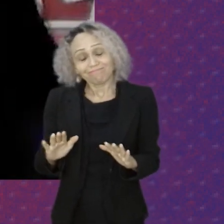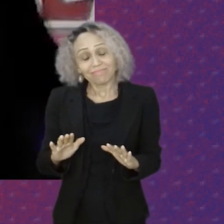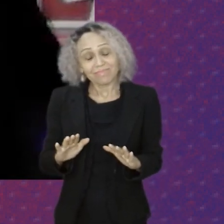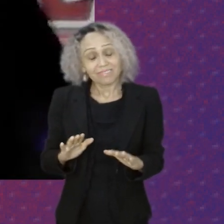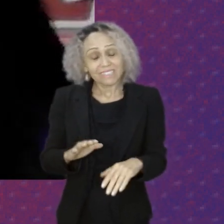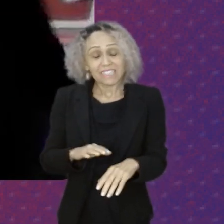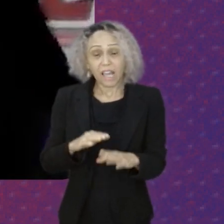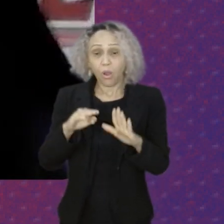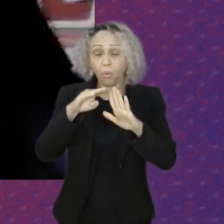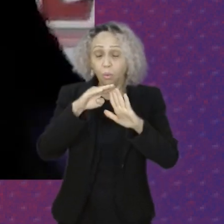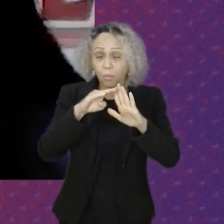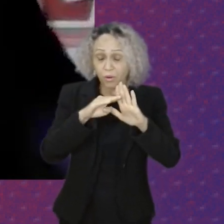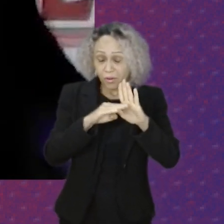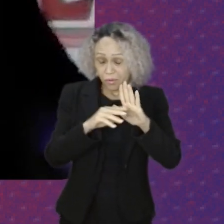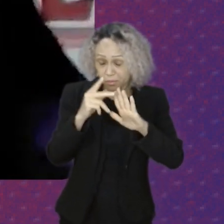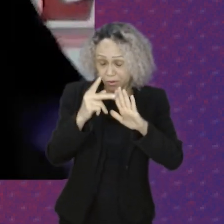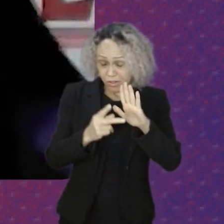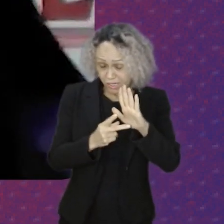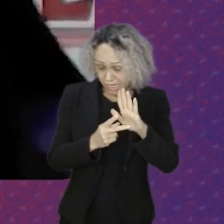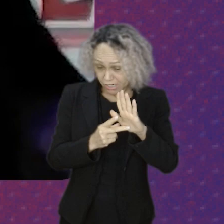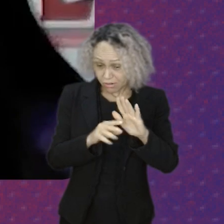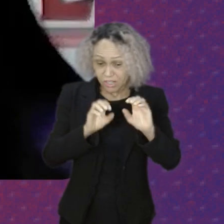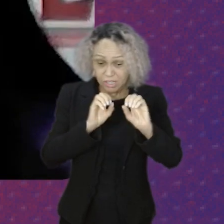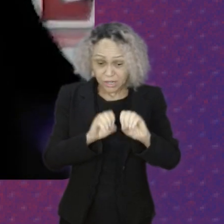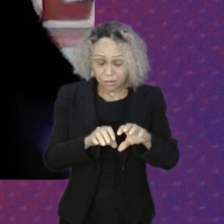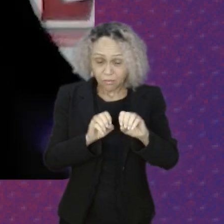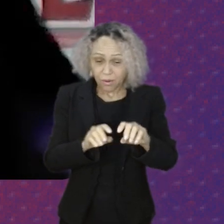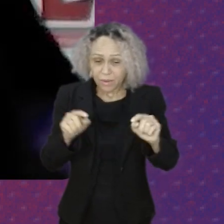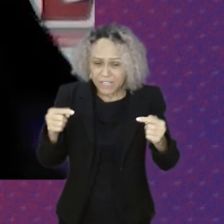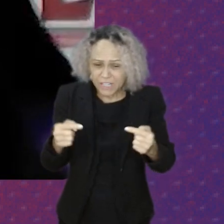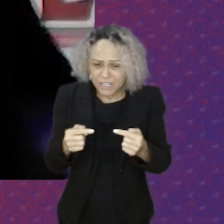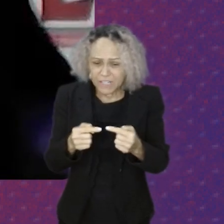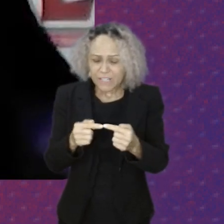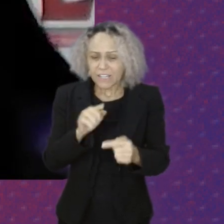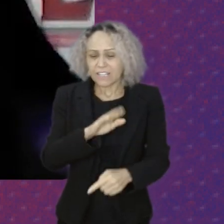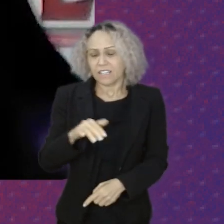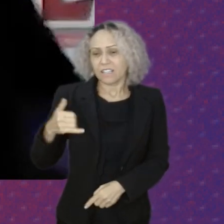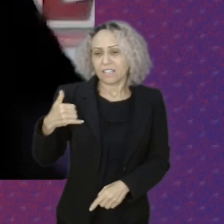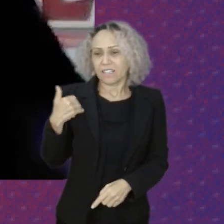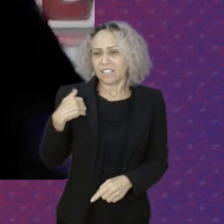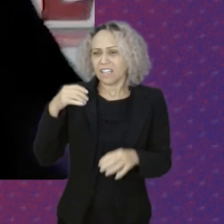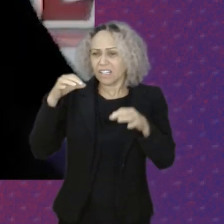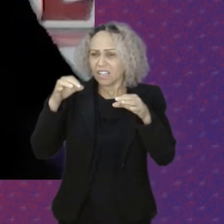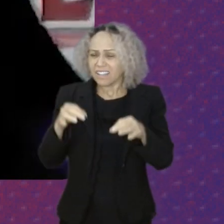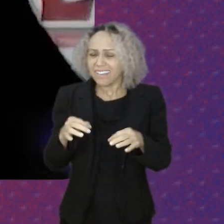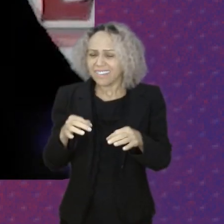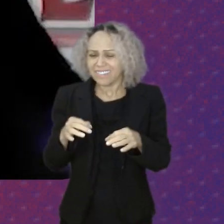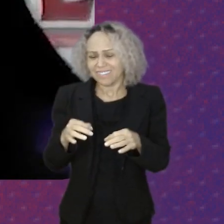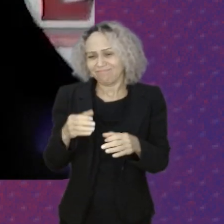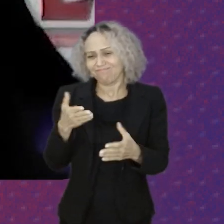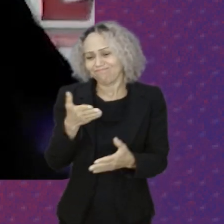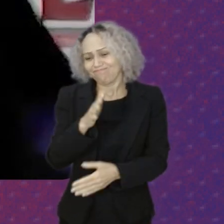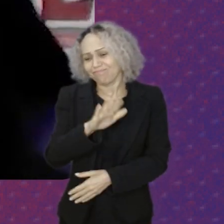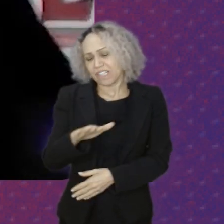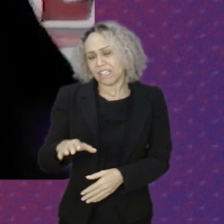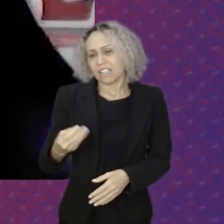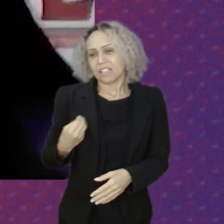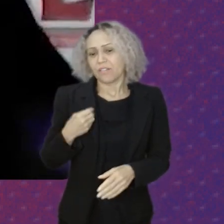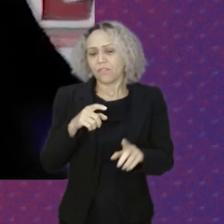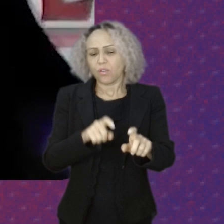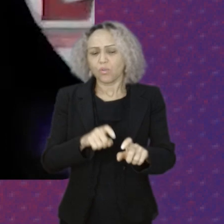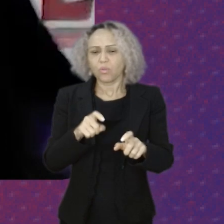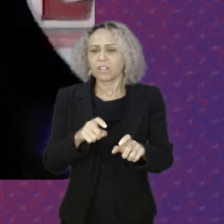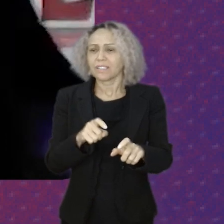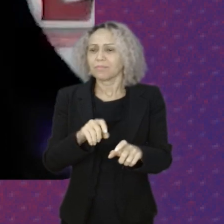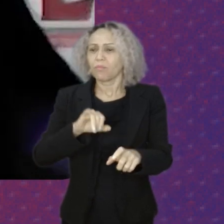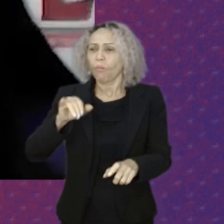infelizmente, as crianças do campo, elas perderam essa oportunidade. E aí, nesse momento,